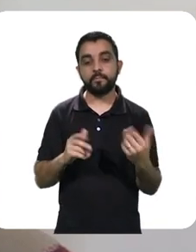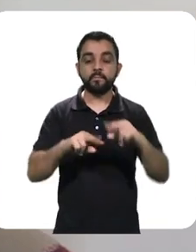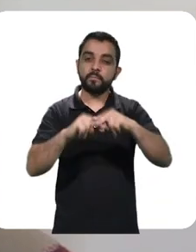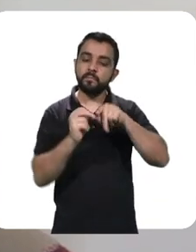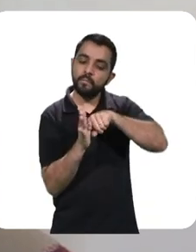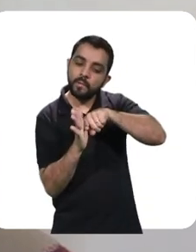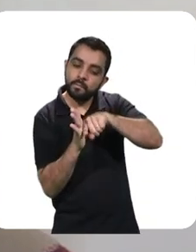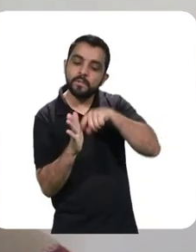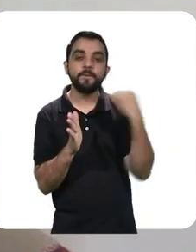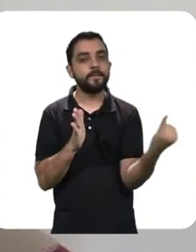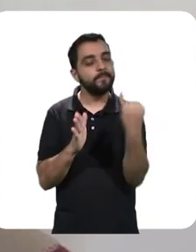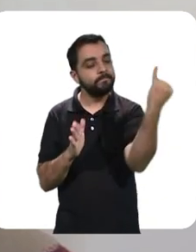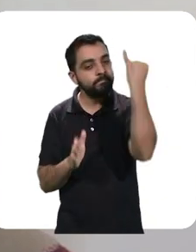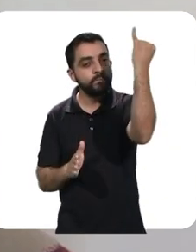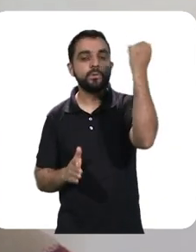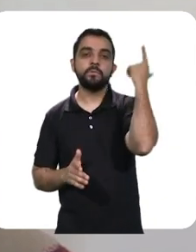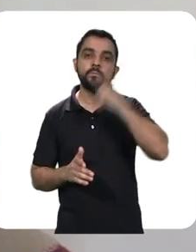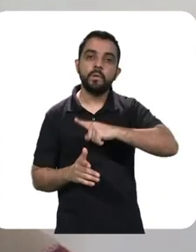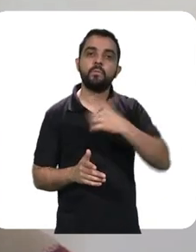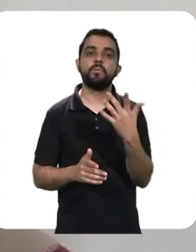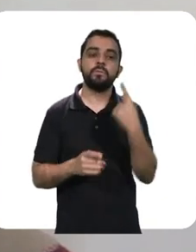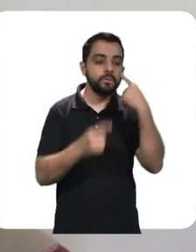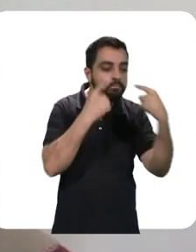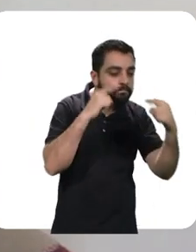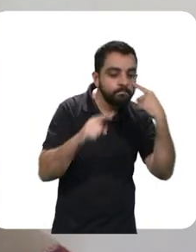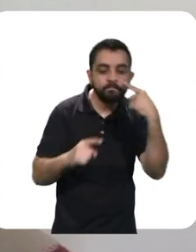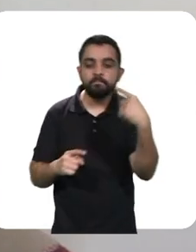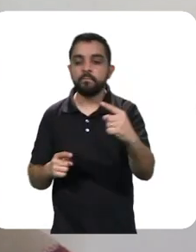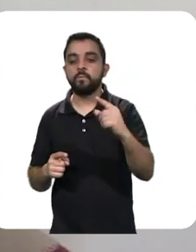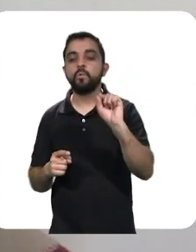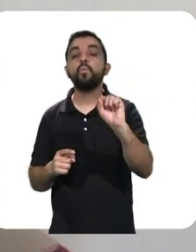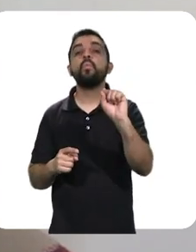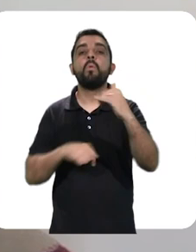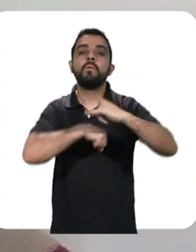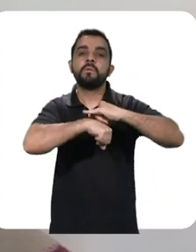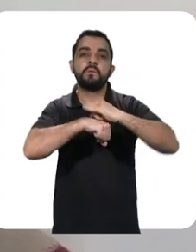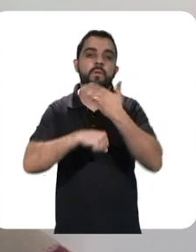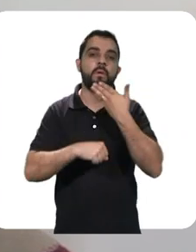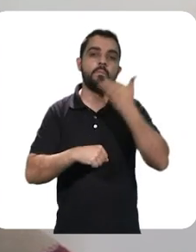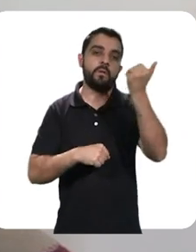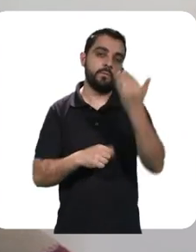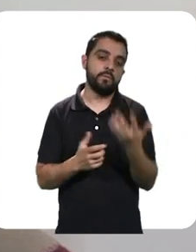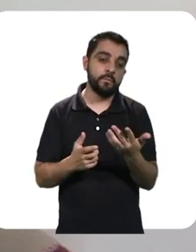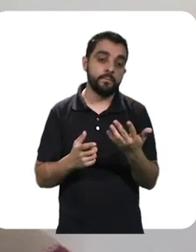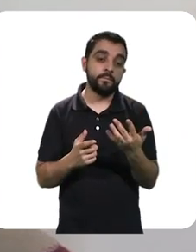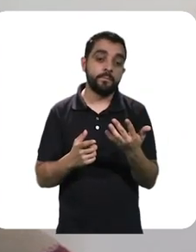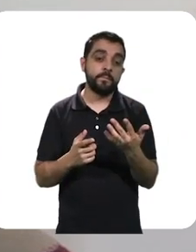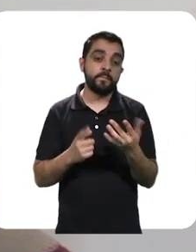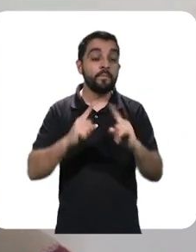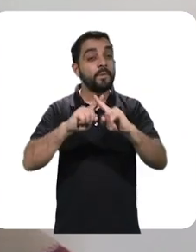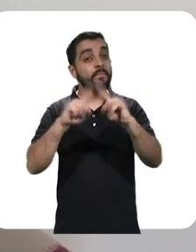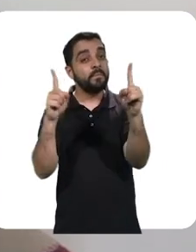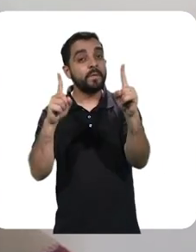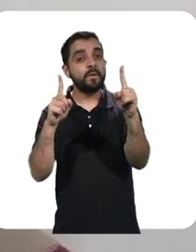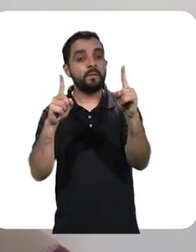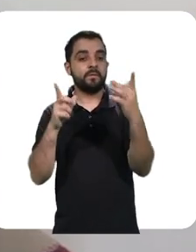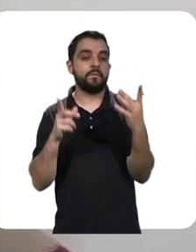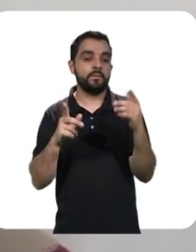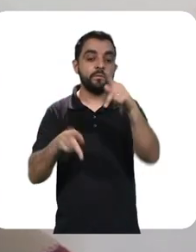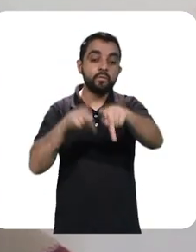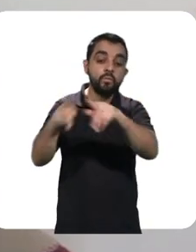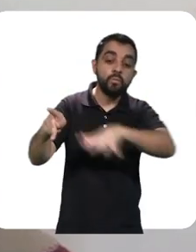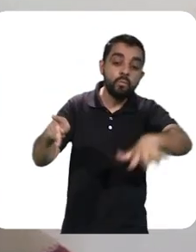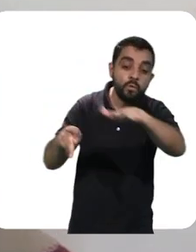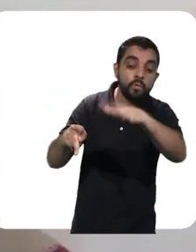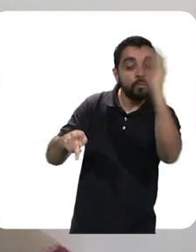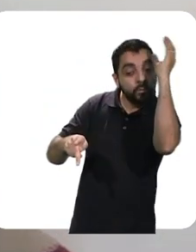ela se faz fundamental e prioridade nesse momento. O problema é explicar isso para os leigos, o